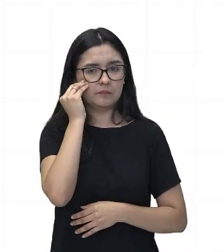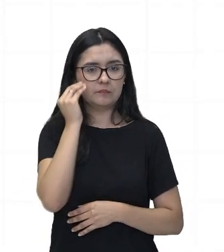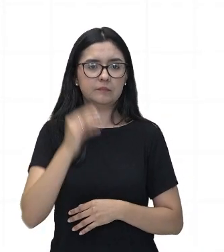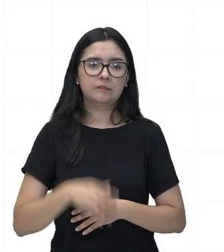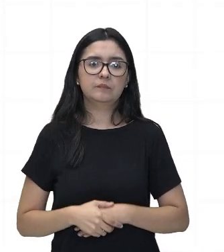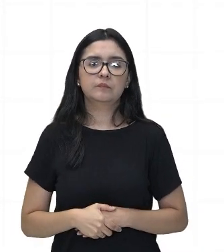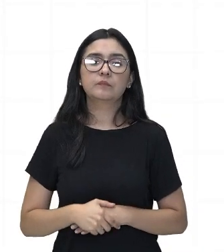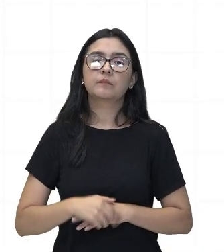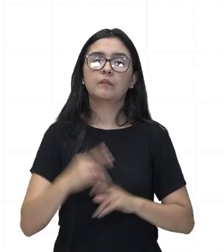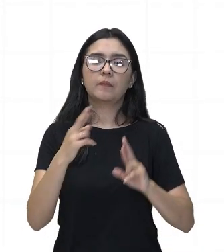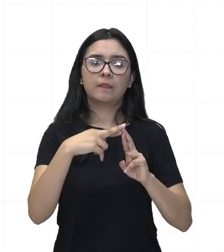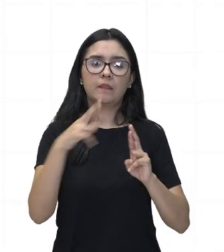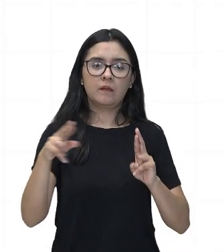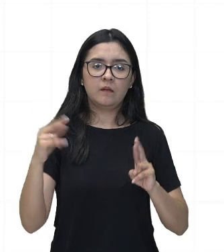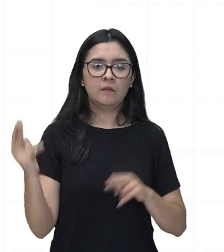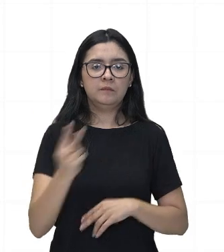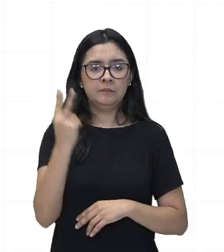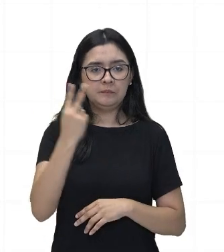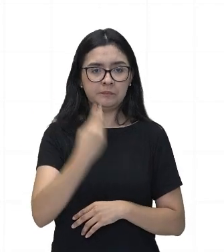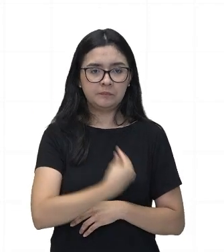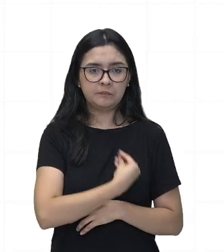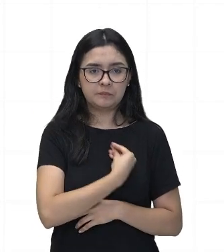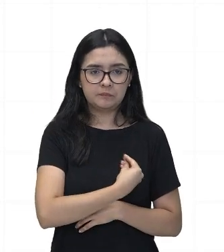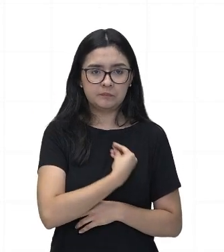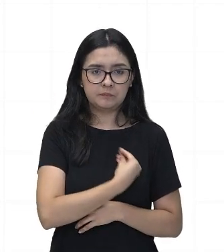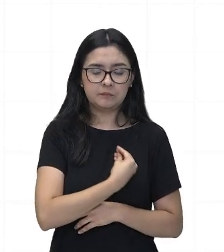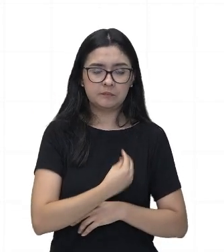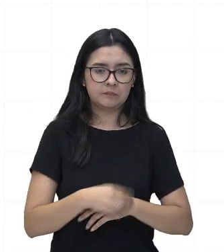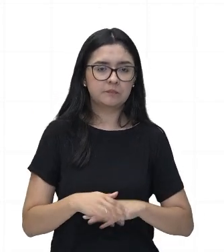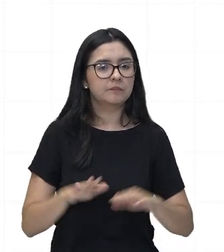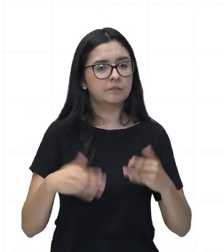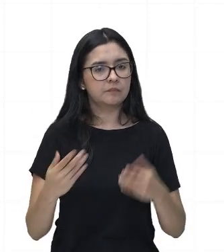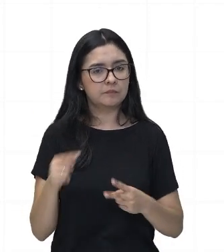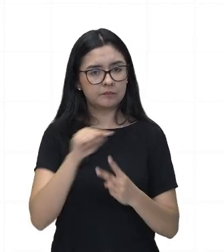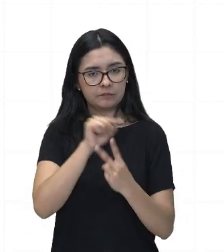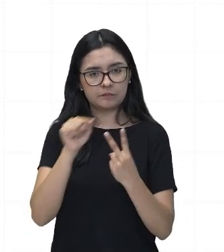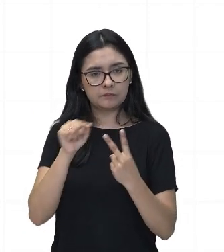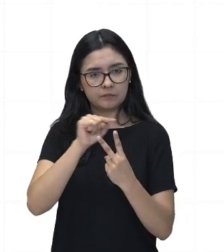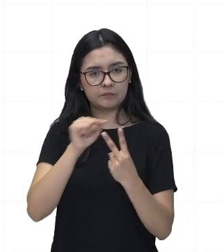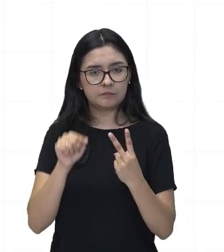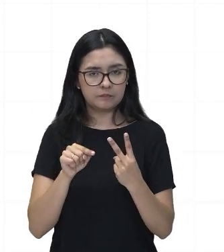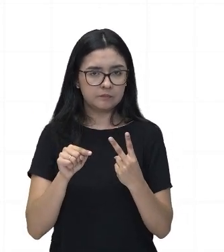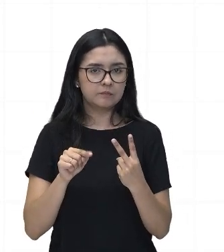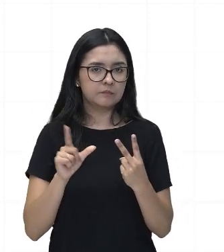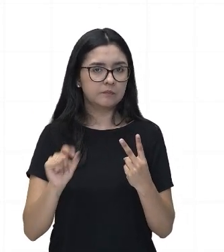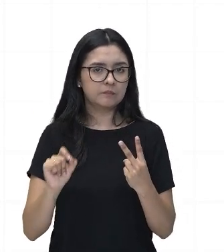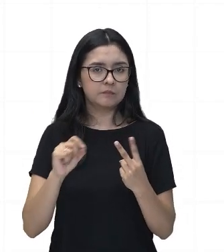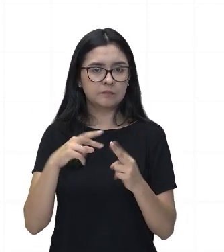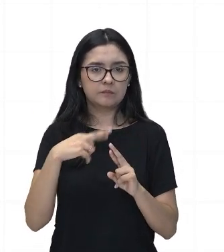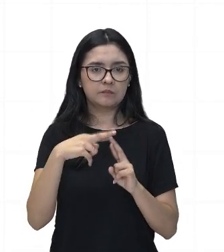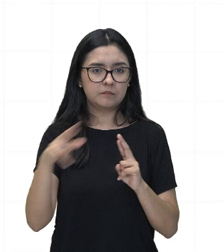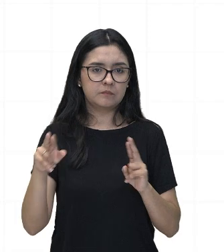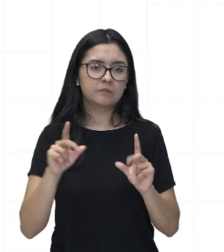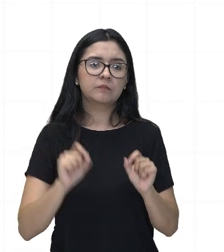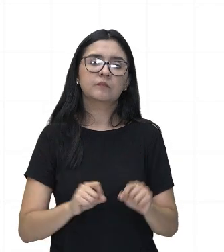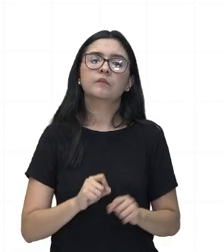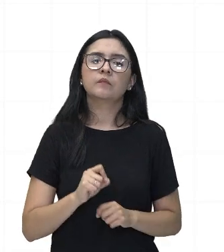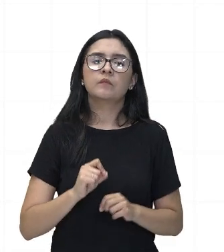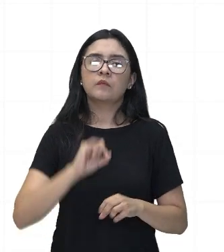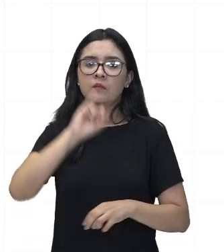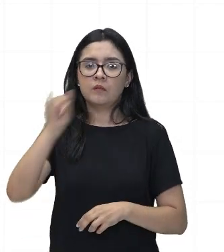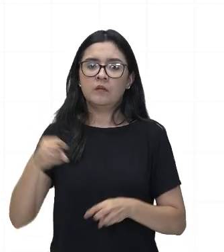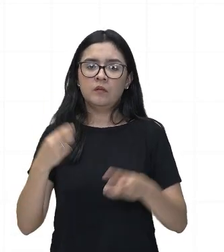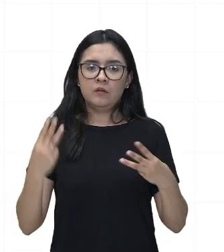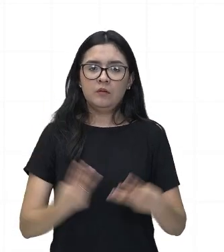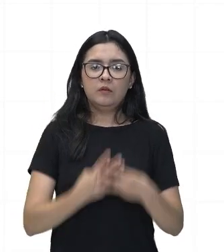A religião e a valorização da vida. Vamos ver nessas duas religiões irmãs, judaísmo e cristianismo.